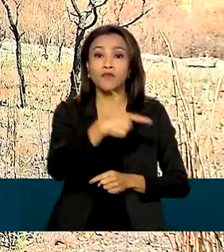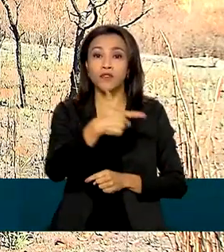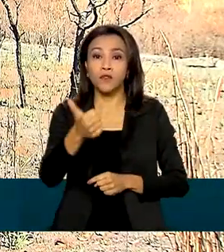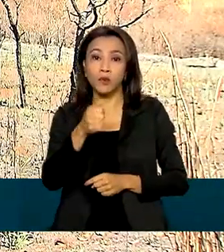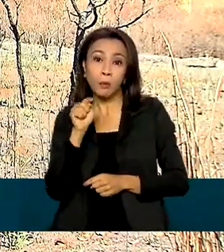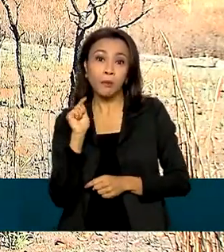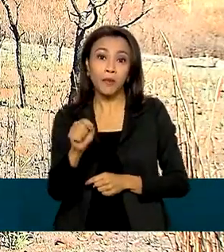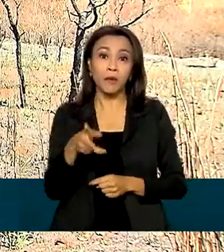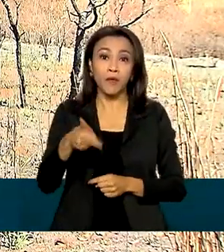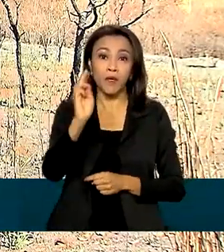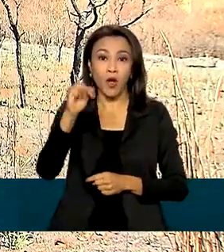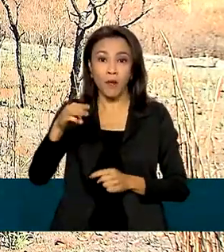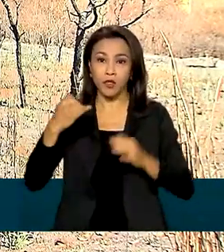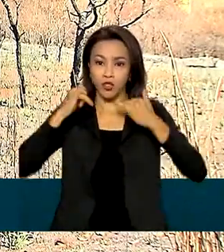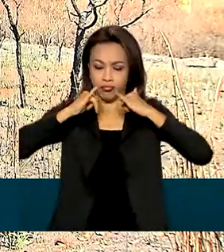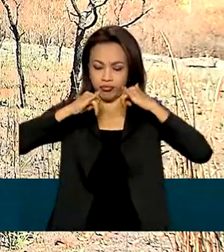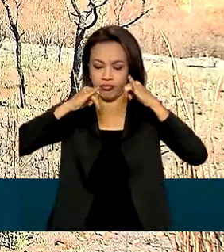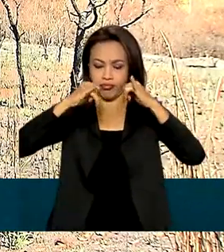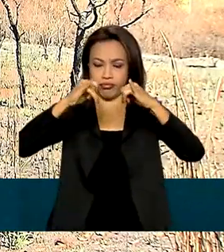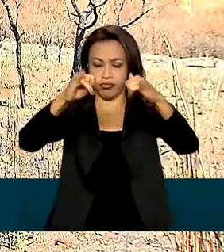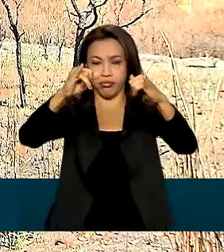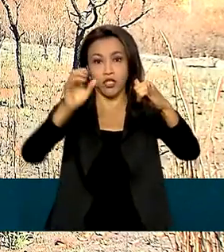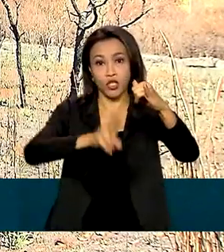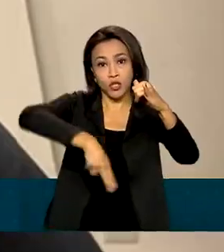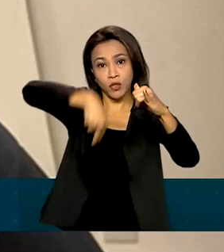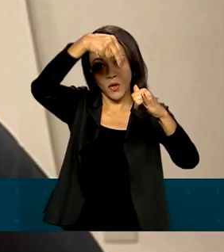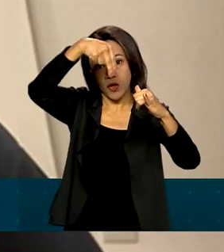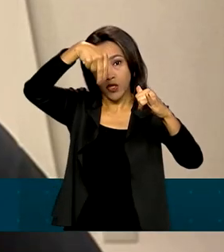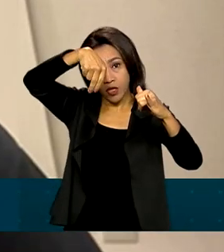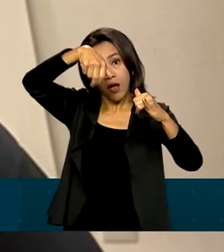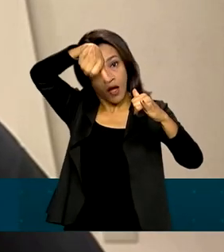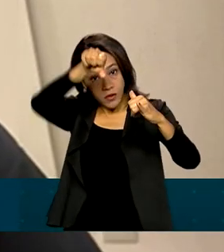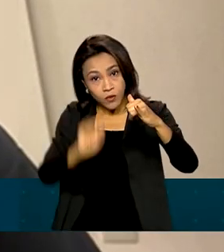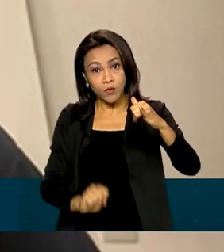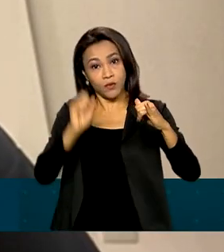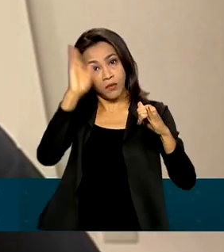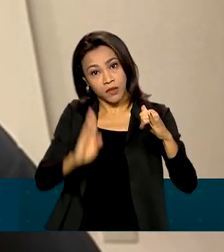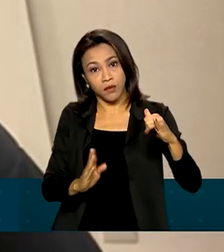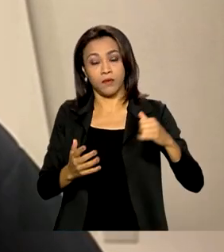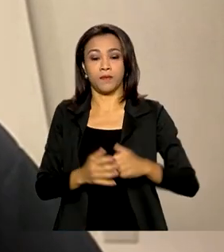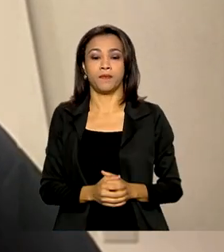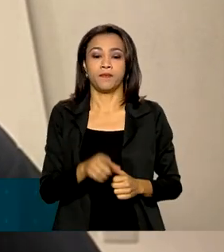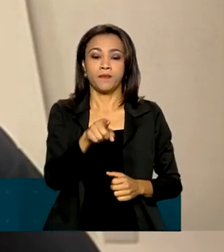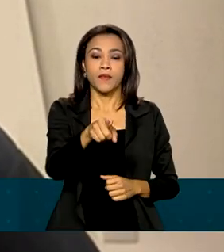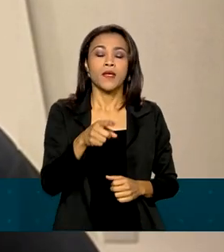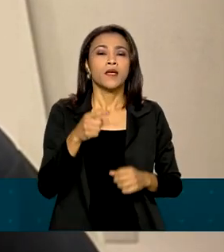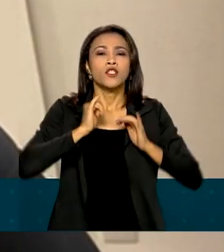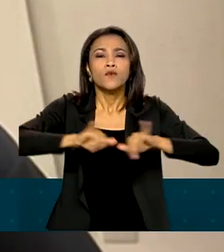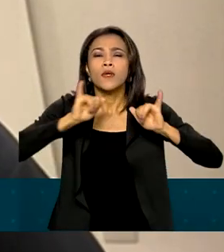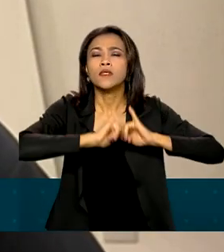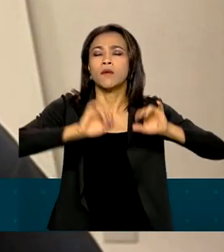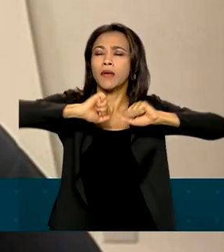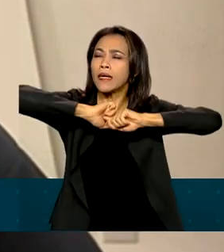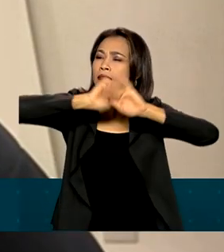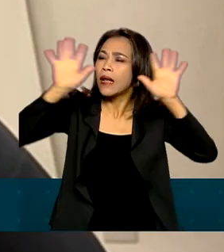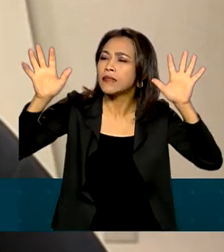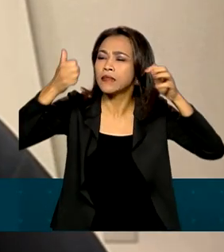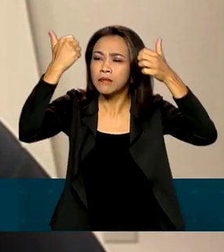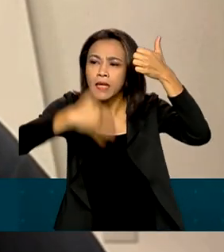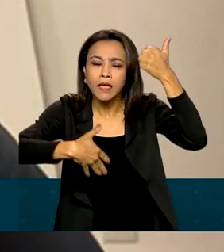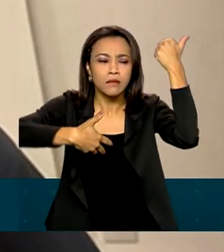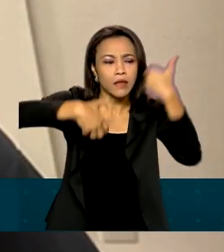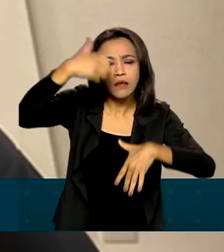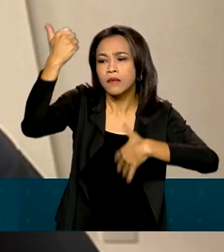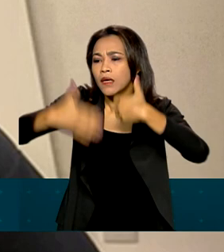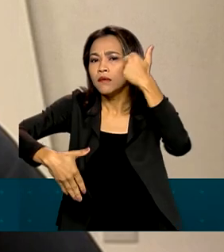linhas de transmissão de norte a sul do país. Campanhas de esclarecimento, de conscientização junto à sociedade